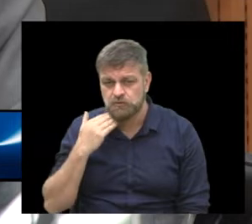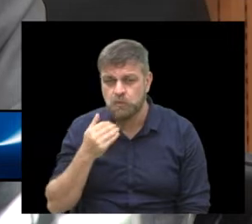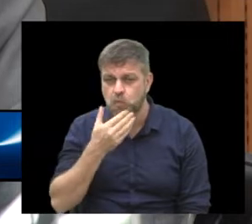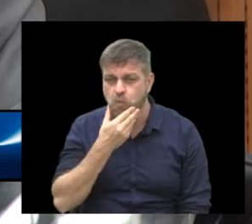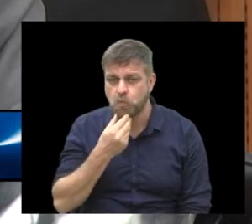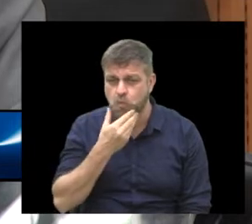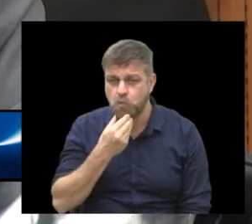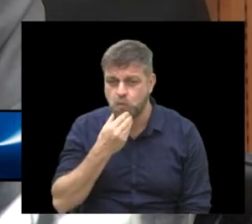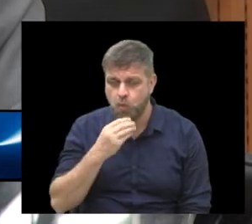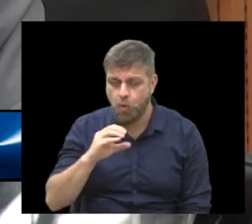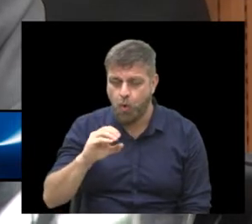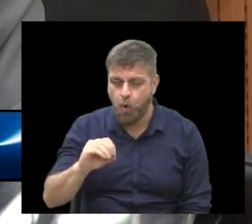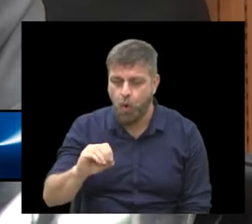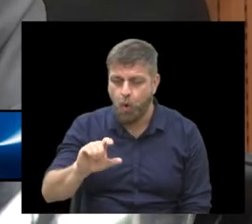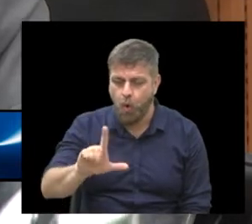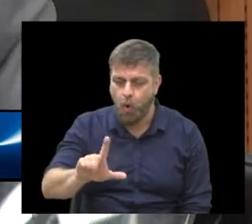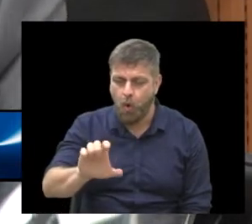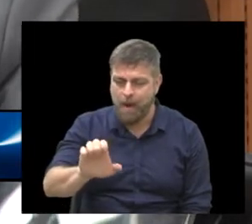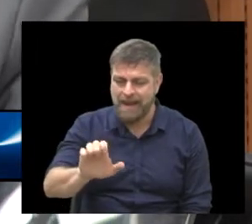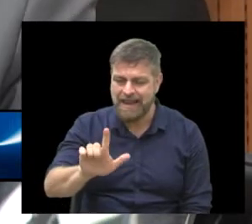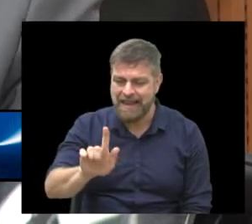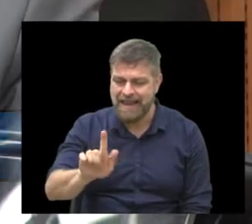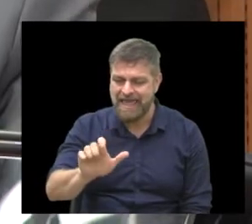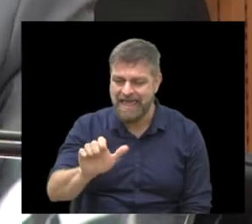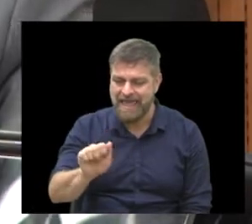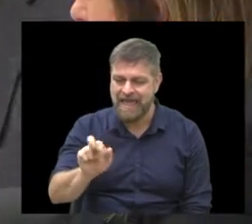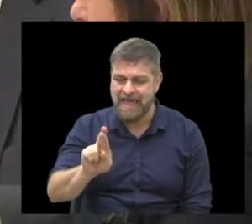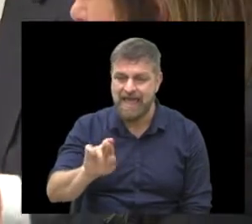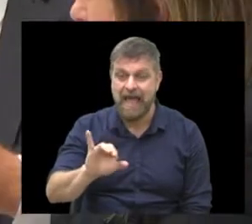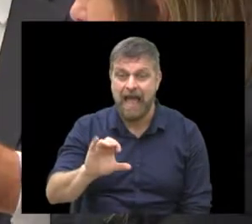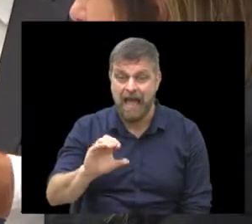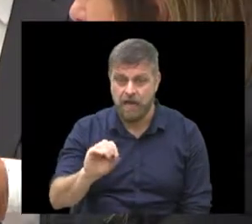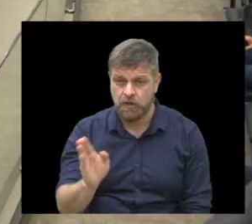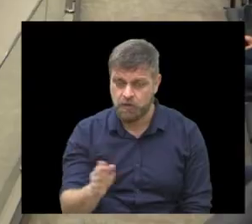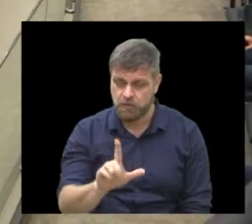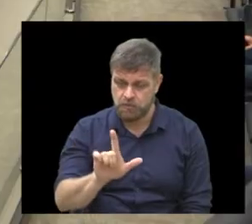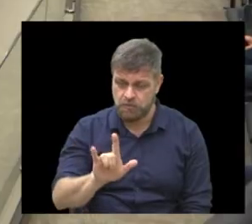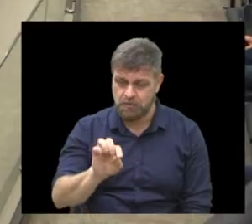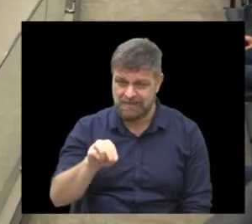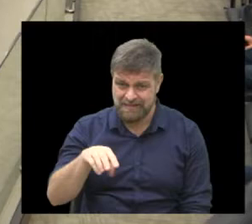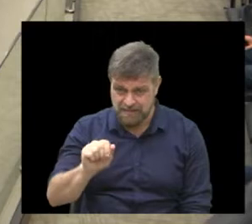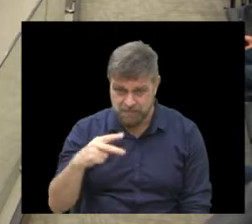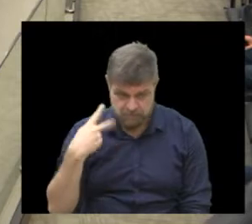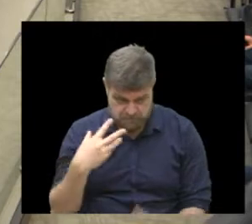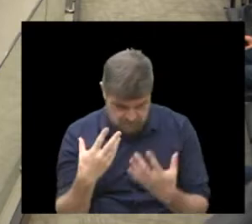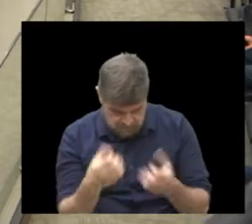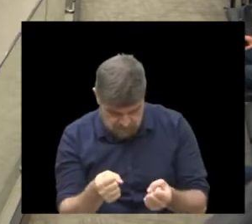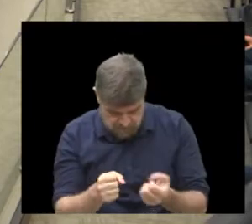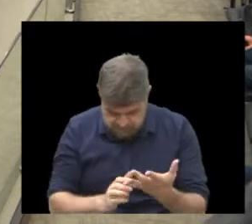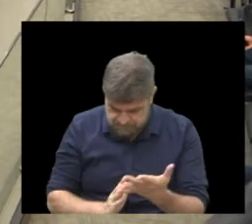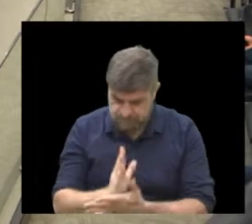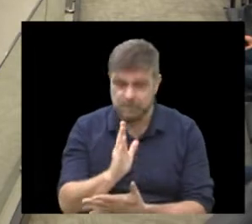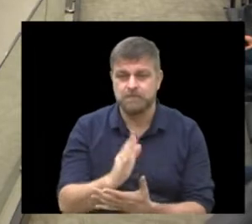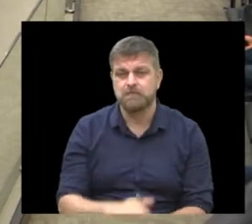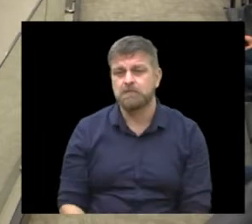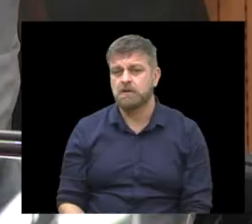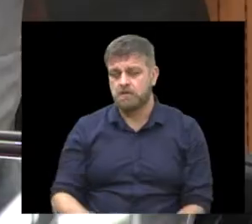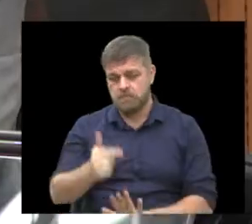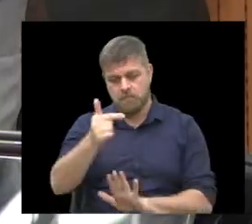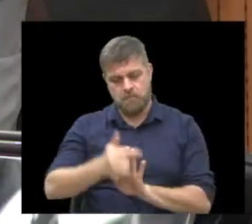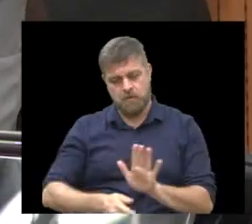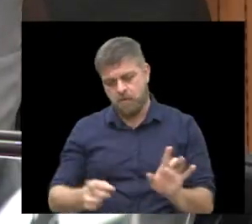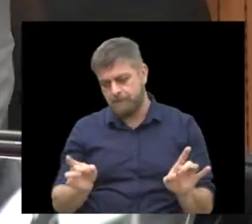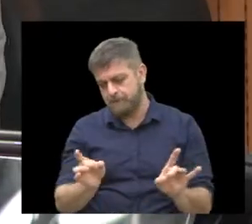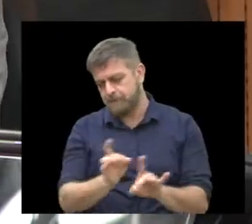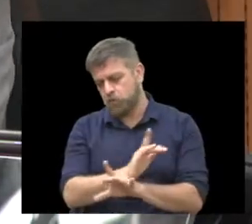senhor Olegário Silva Lima. Em discussão, vereadores favoráveis permaneçam como estão. Aprovado. Senhor presidente, não há mais